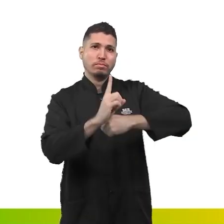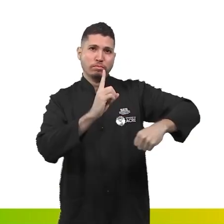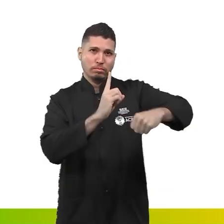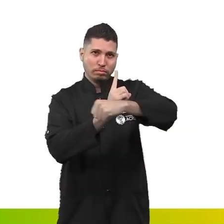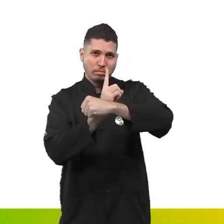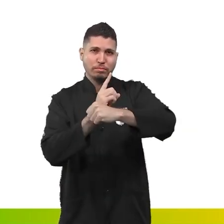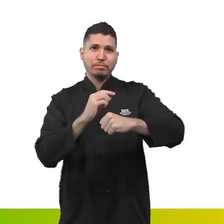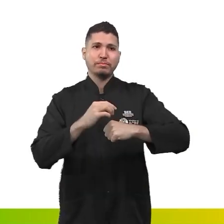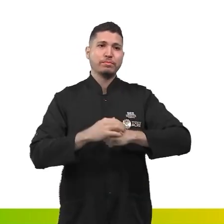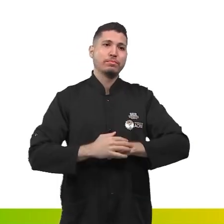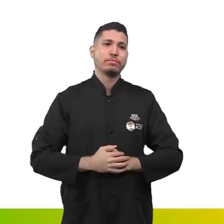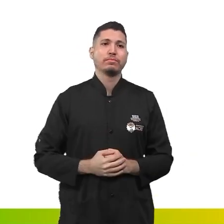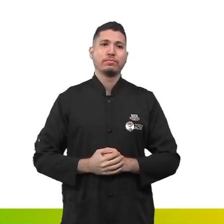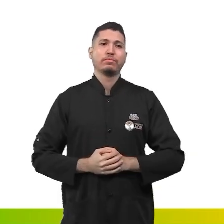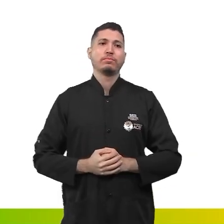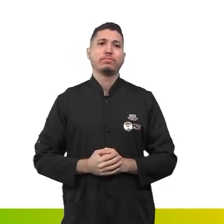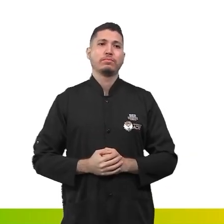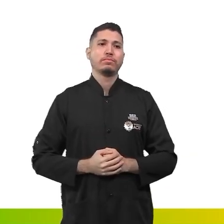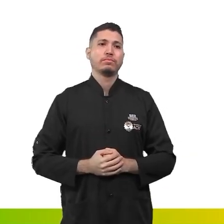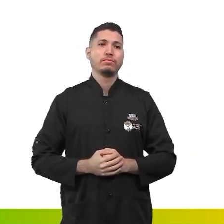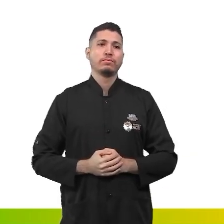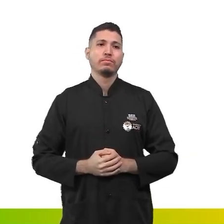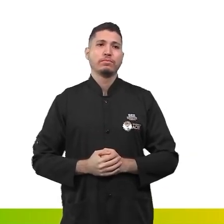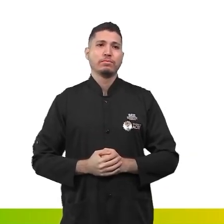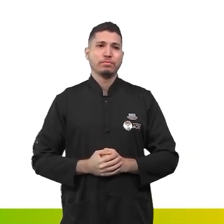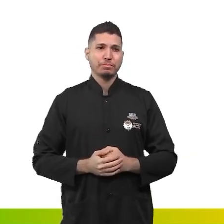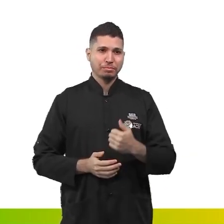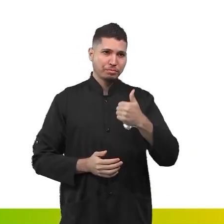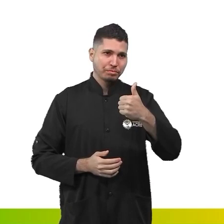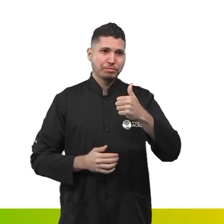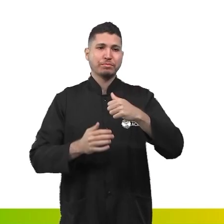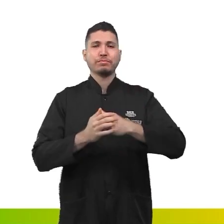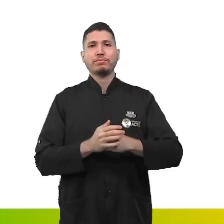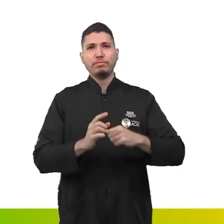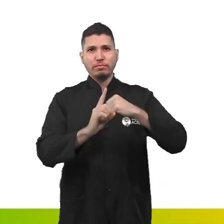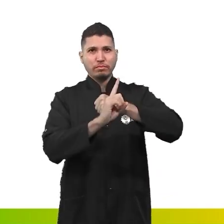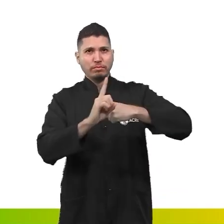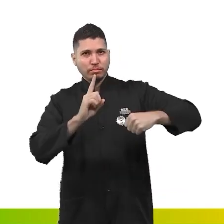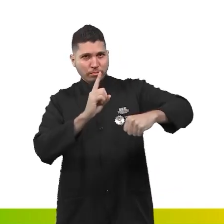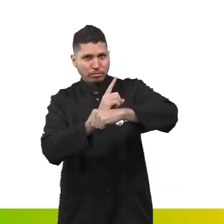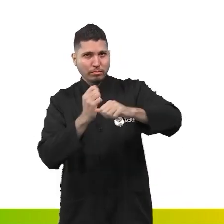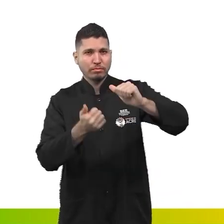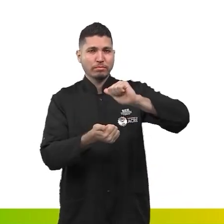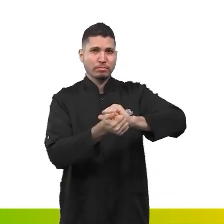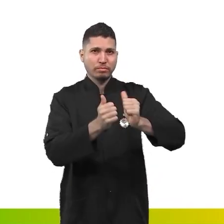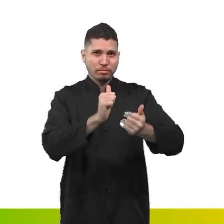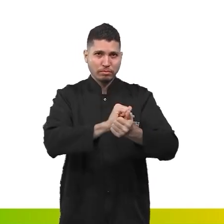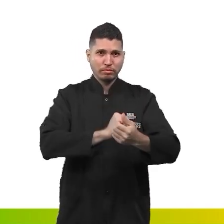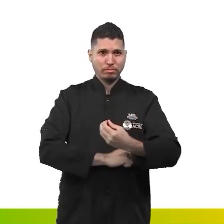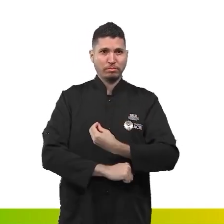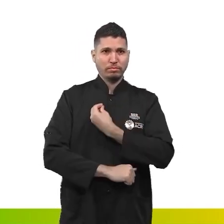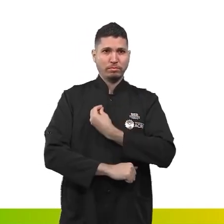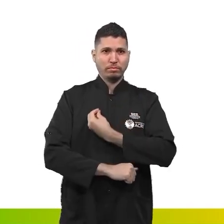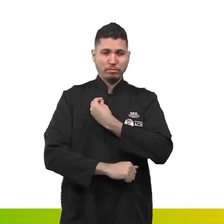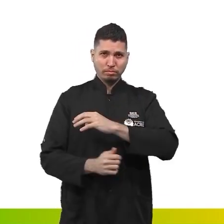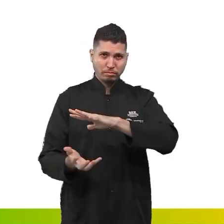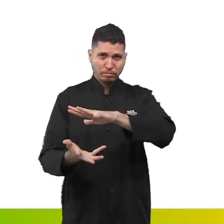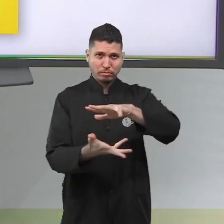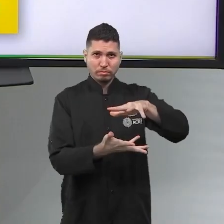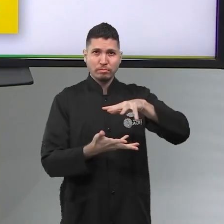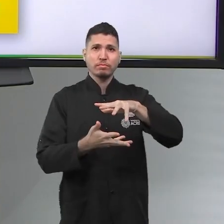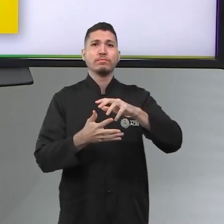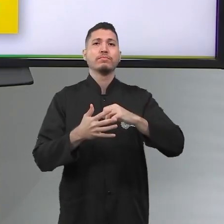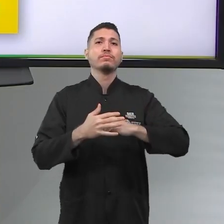abaixo, novamente, tornar-se social, adaptar-se à vida em grupo. Então